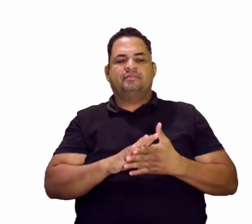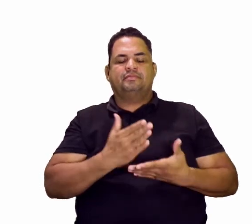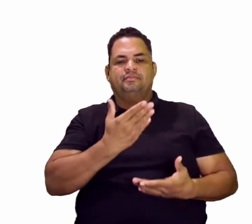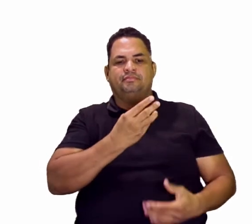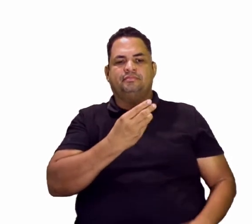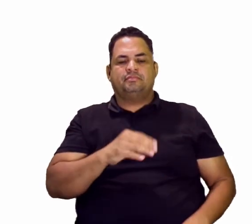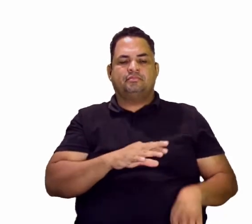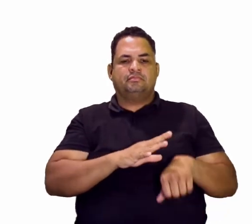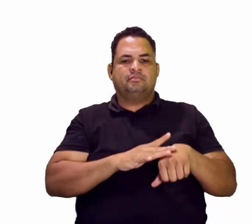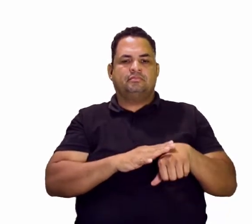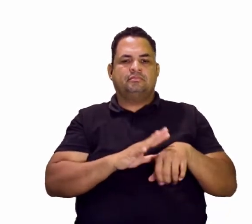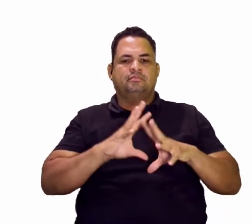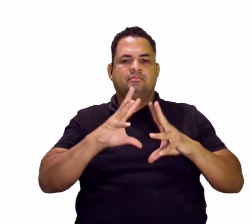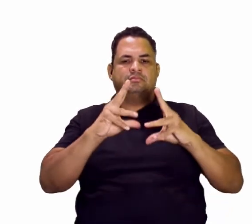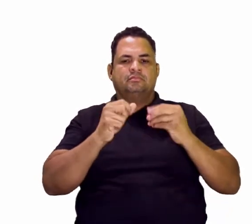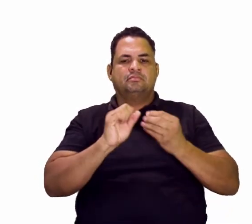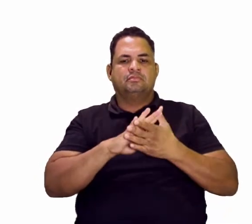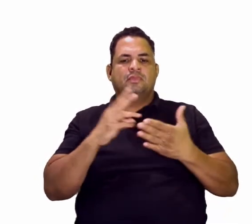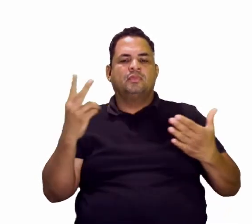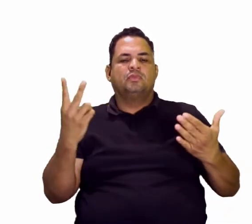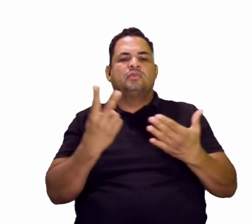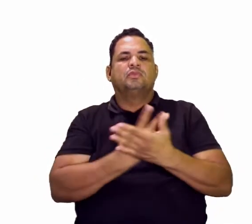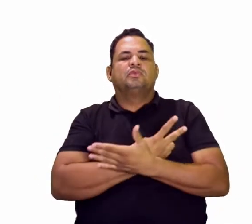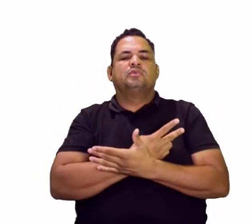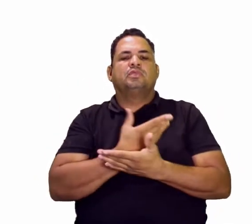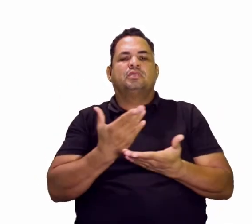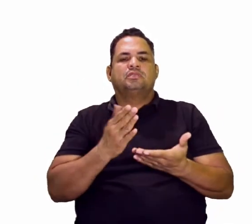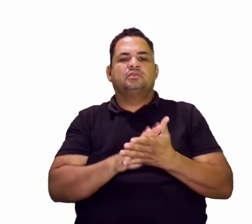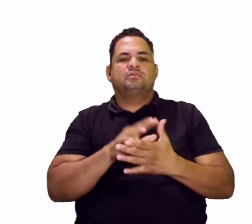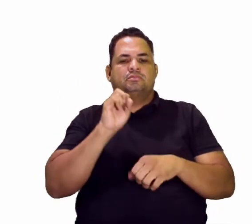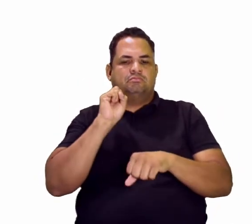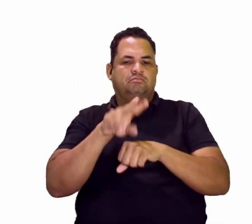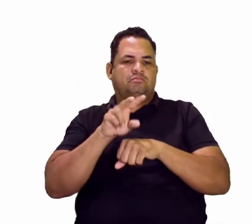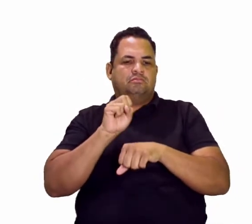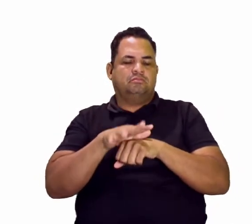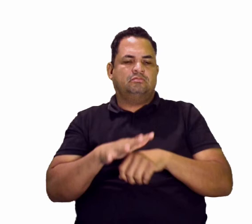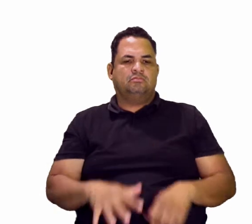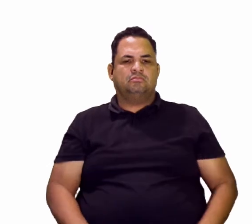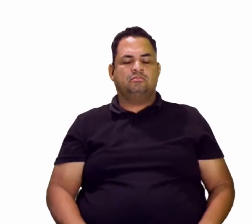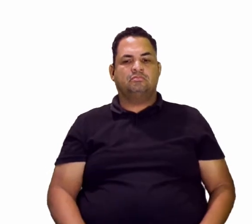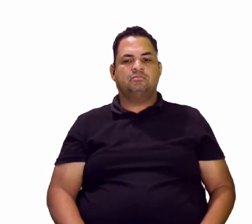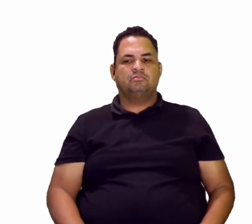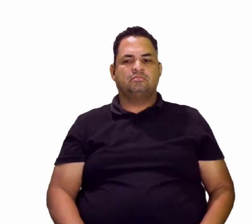Essas doenças são todas causadas ou provocadas por vírus?